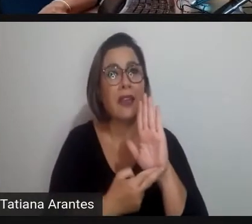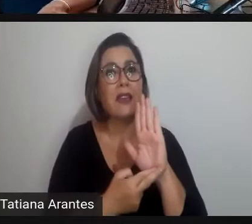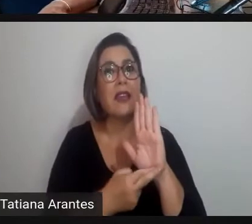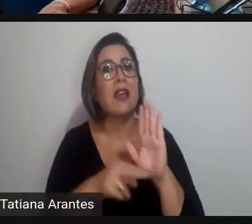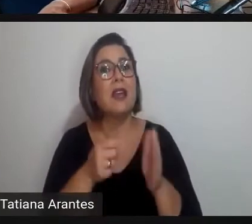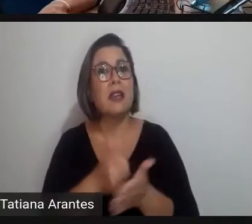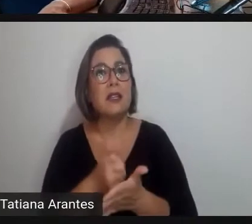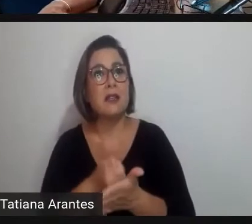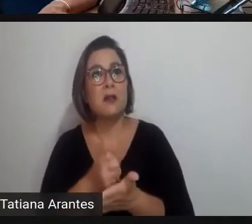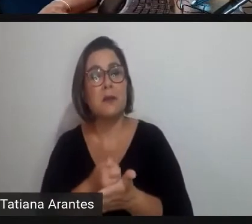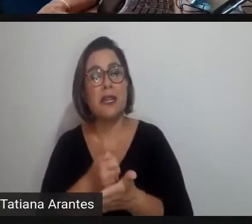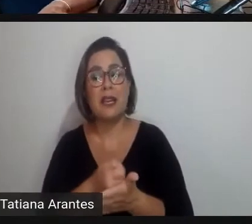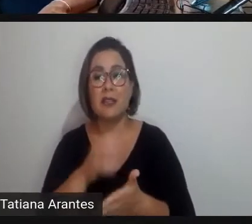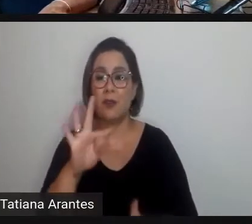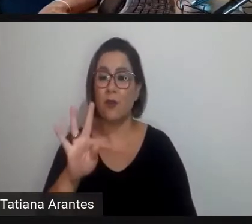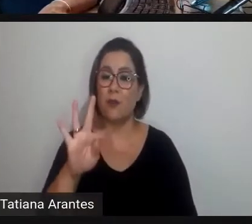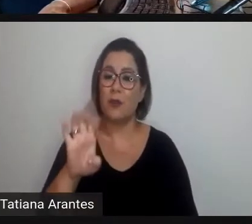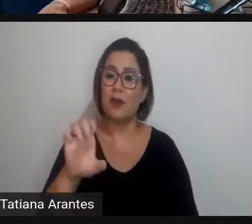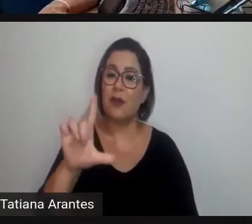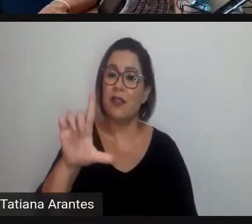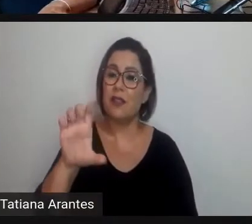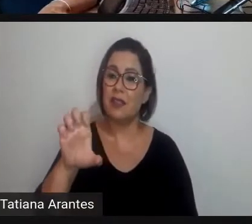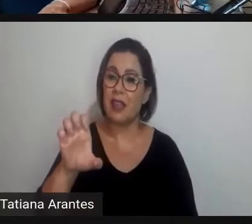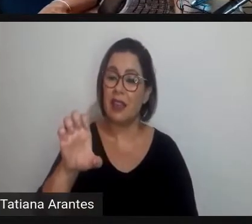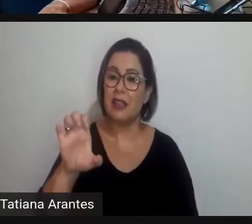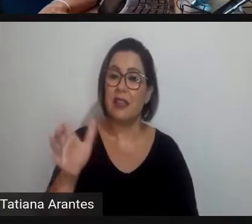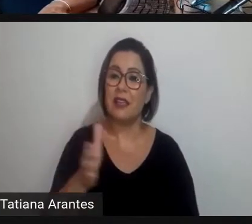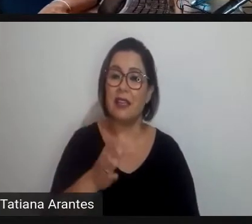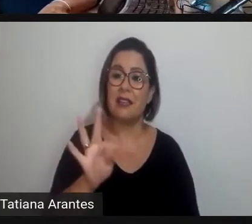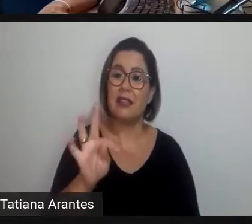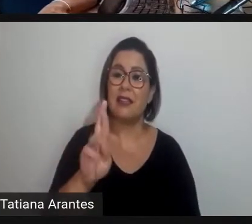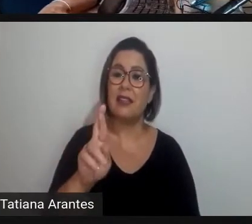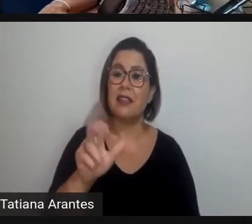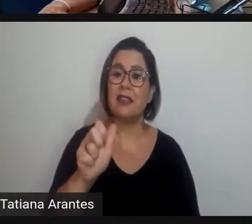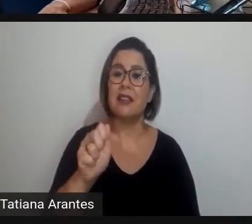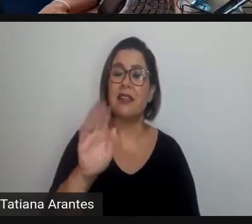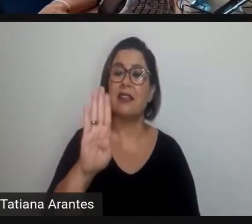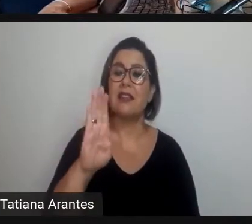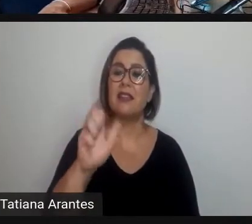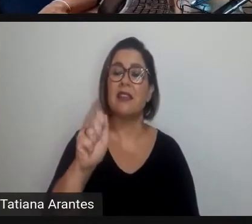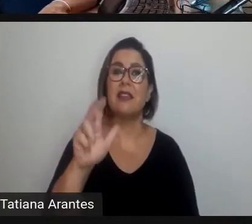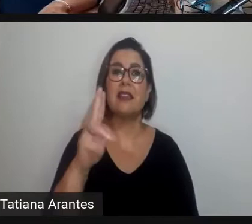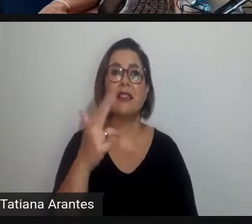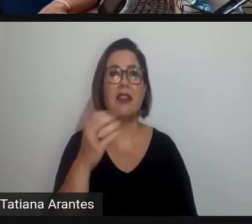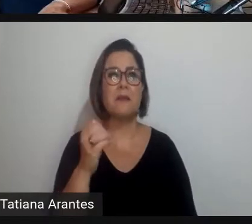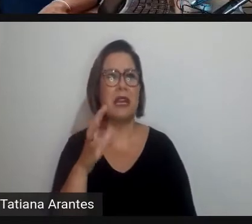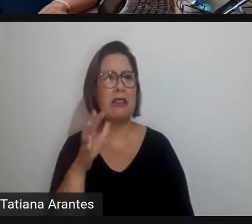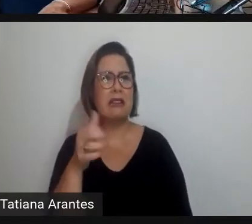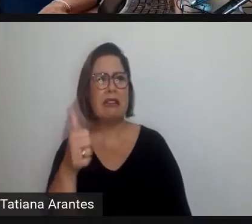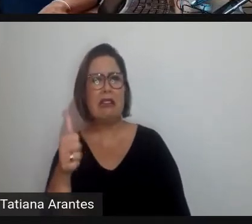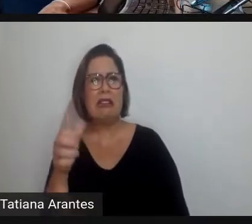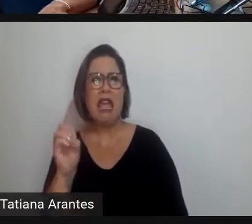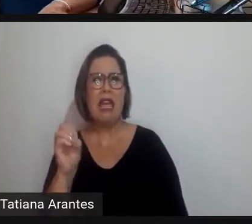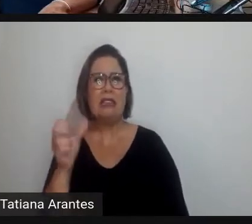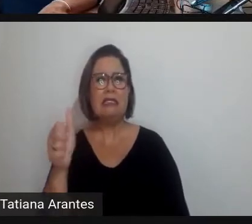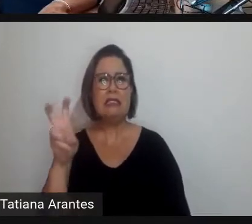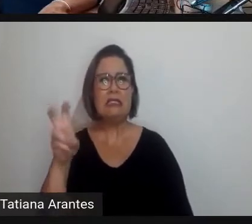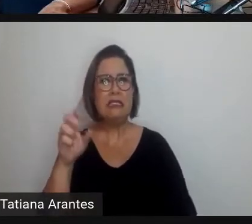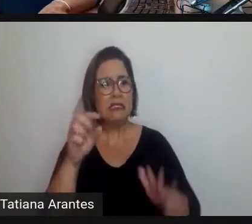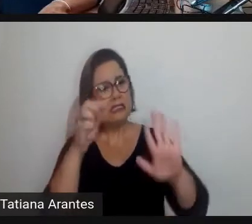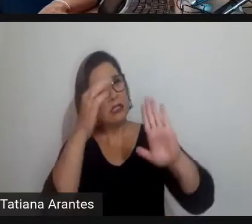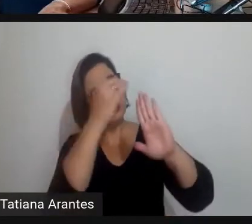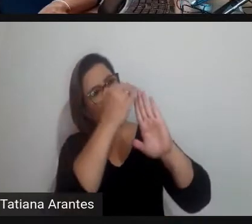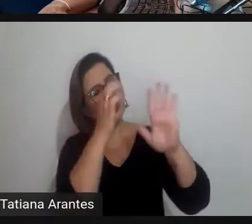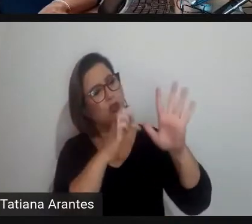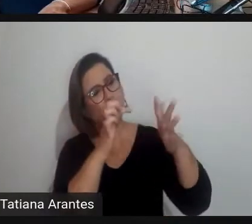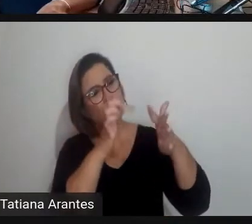Tá? E é interessante que são 10 artigos, 10 ou 15 artigos só. E um dos artigos, que